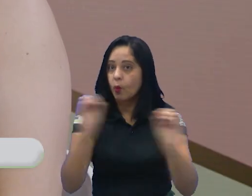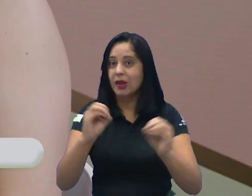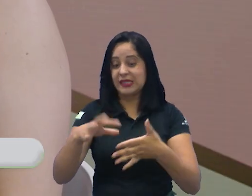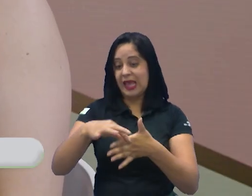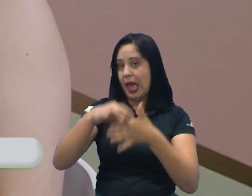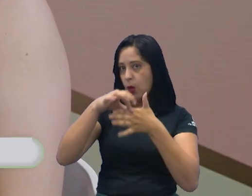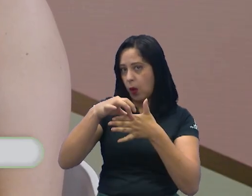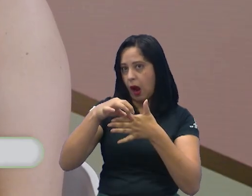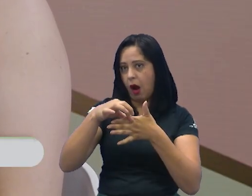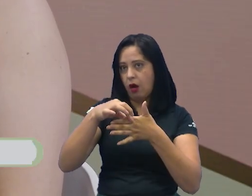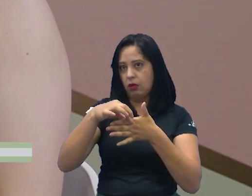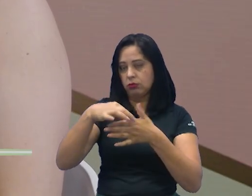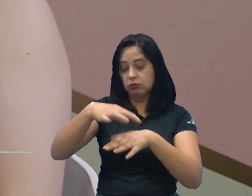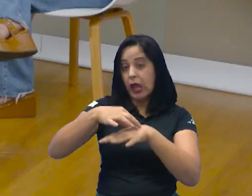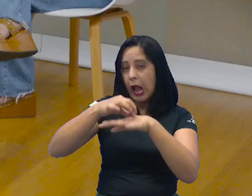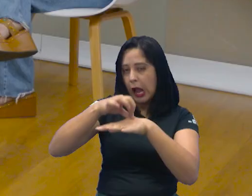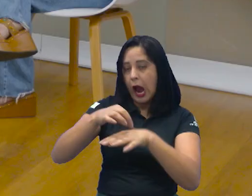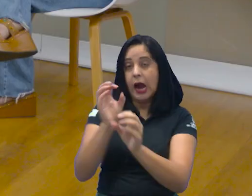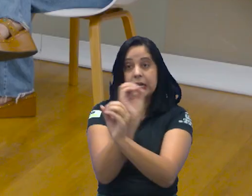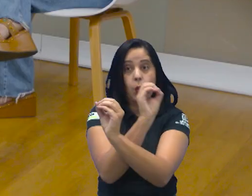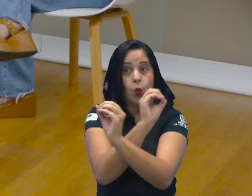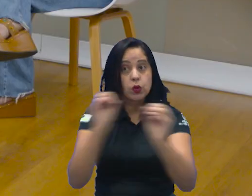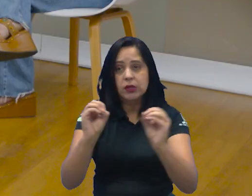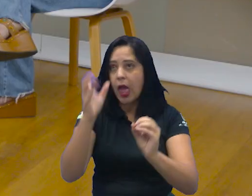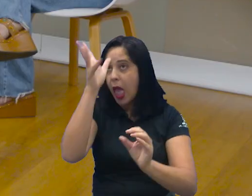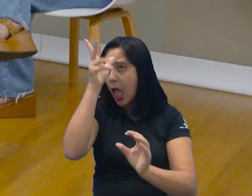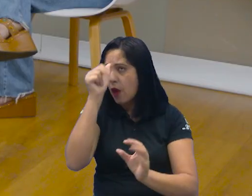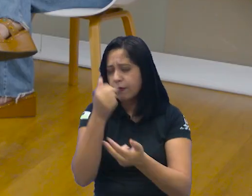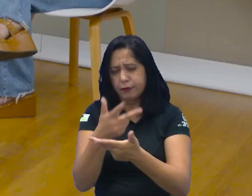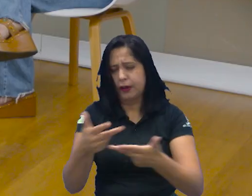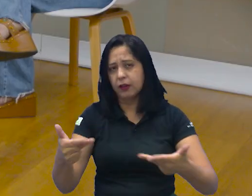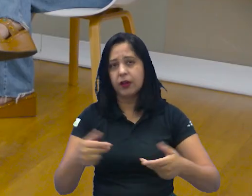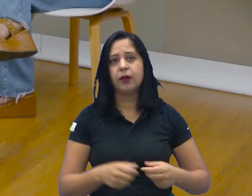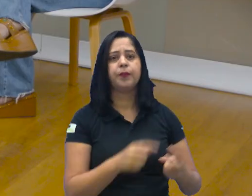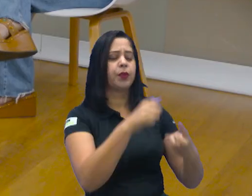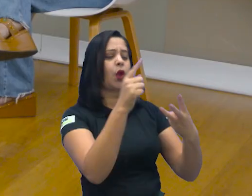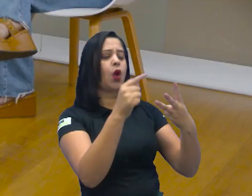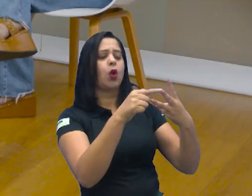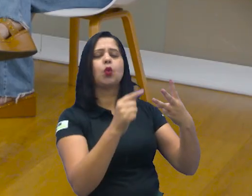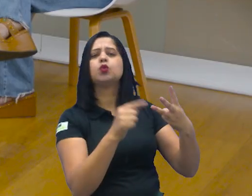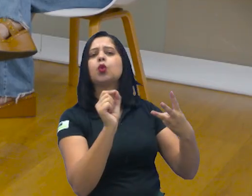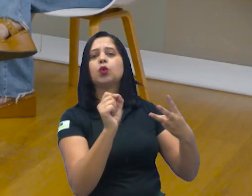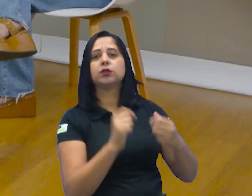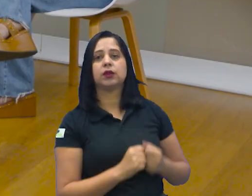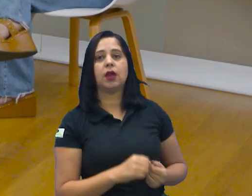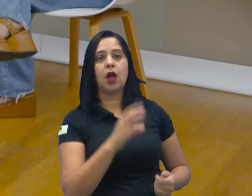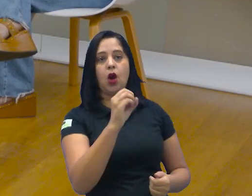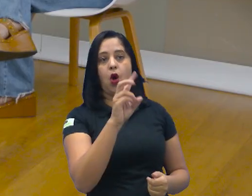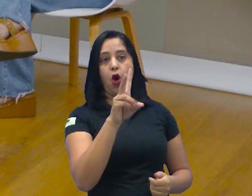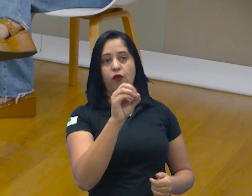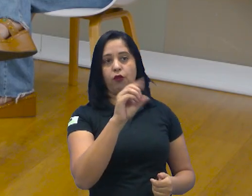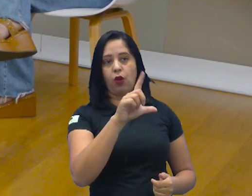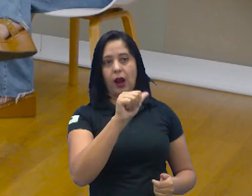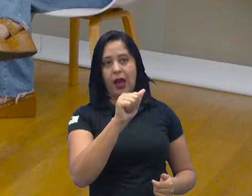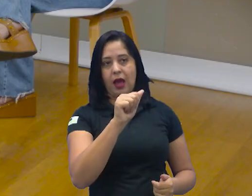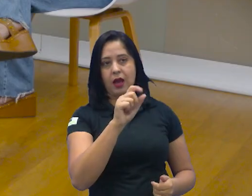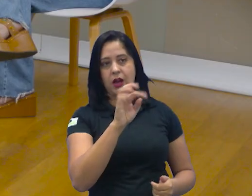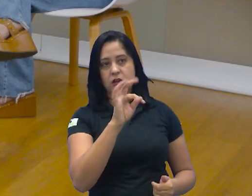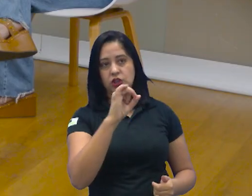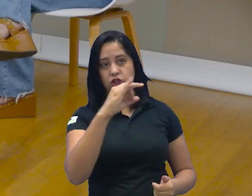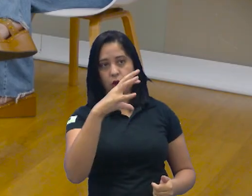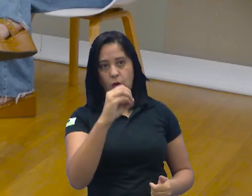animal. Perfeito. E os outros dois? Os outros dois, o ovo-lacto é a pessoa que ainda